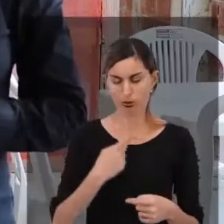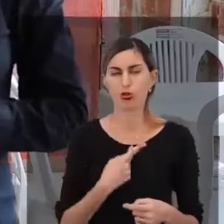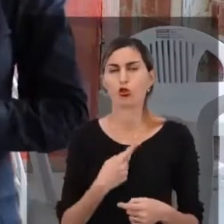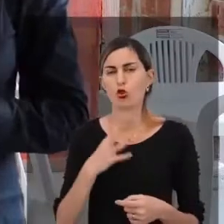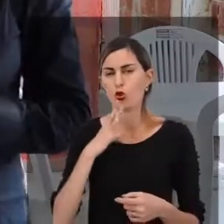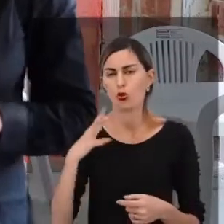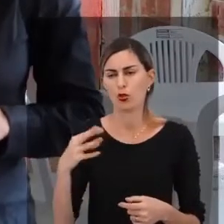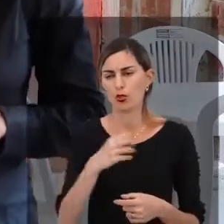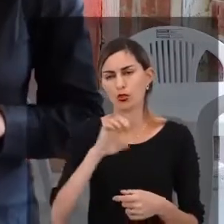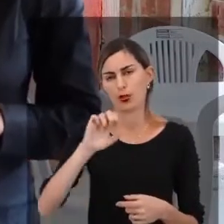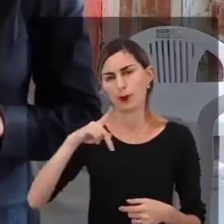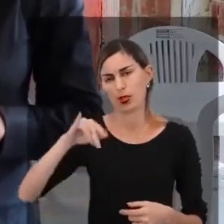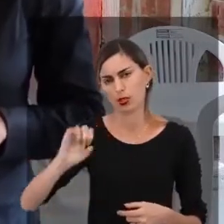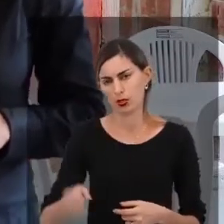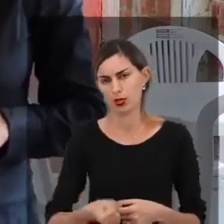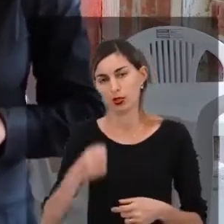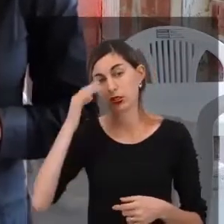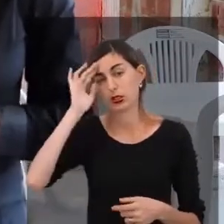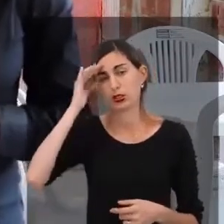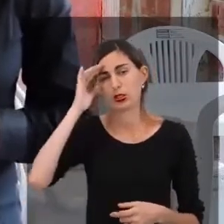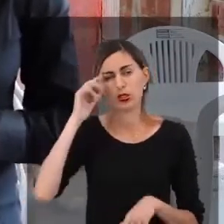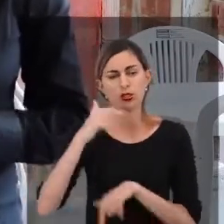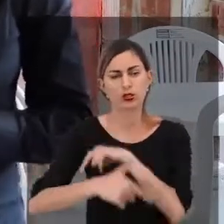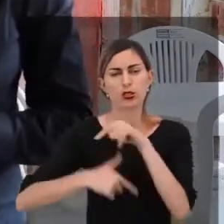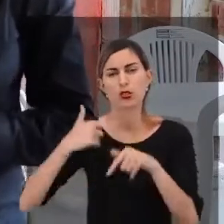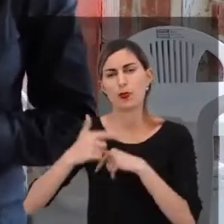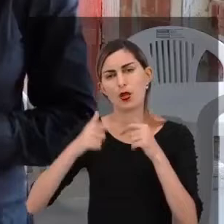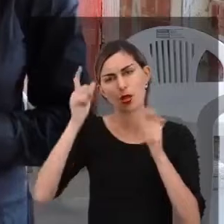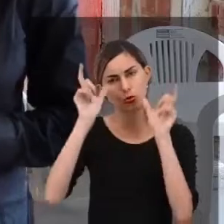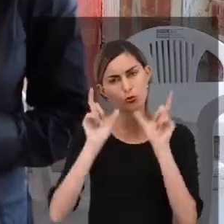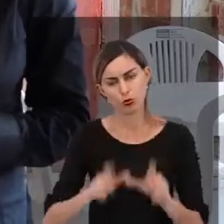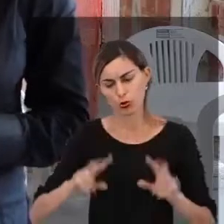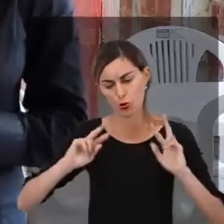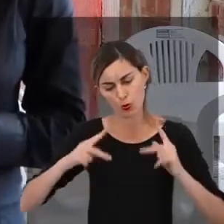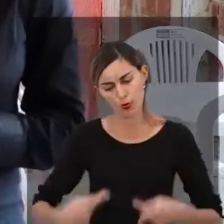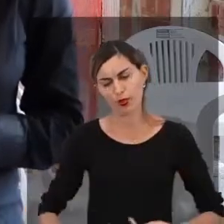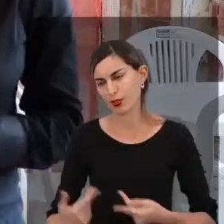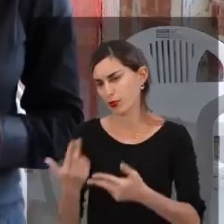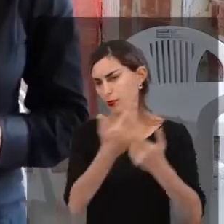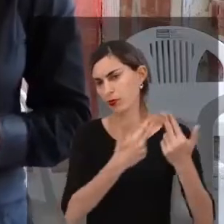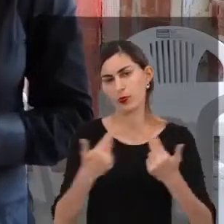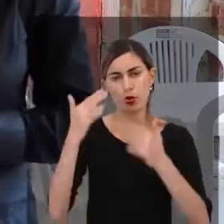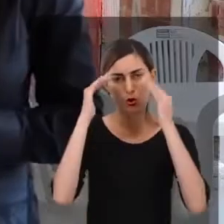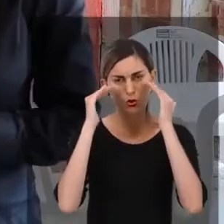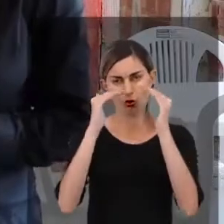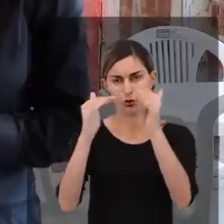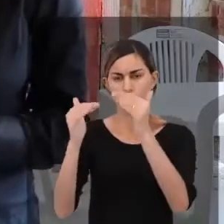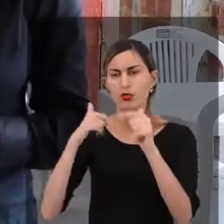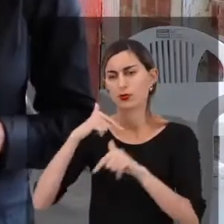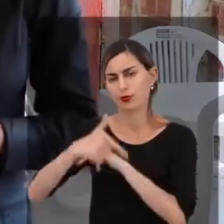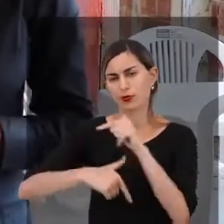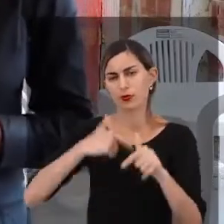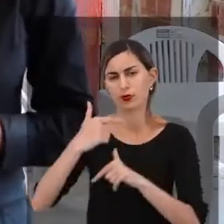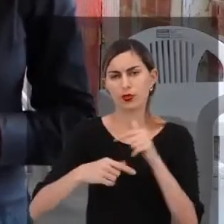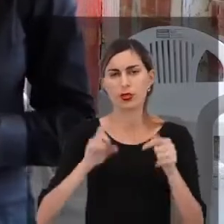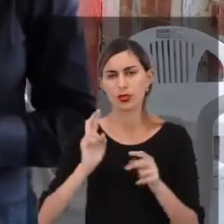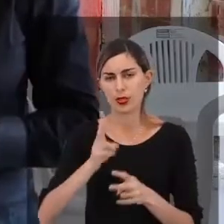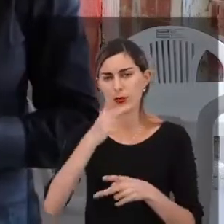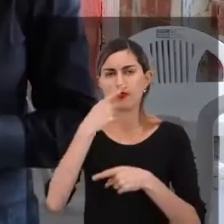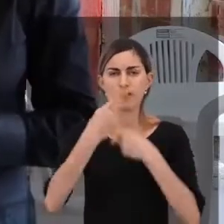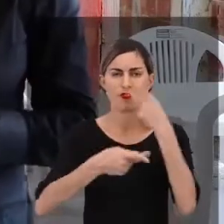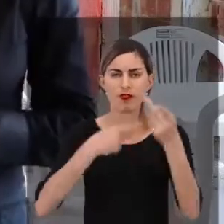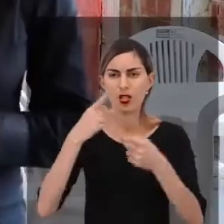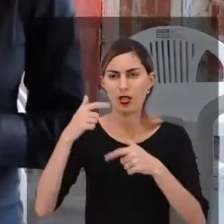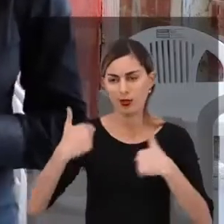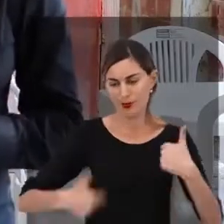proteções coletivas, conhecer os EPIs, entender que o trabalhador é um ser humano igual a você, o respeito ao trabalhador. Todas as